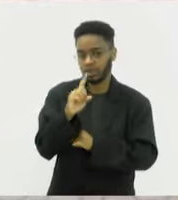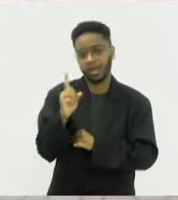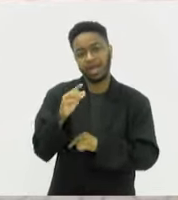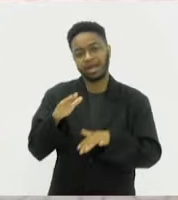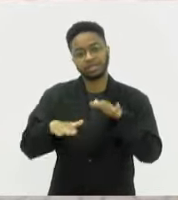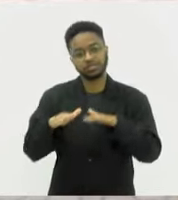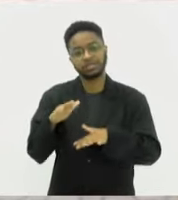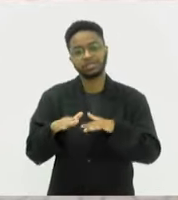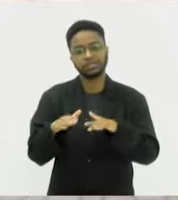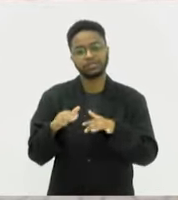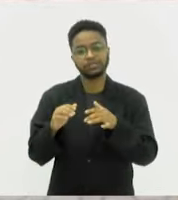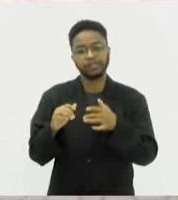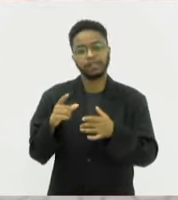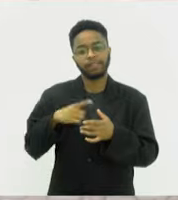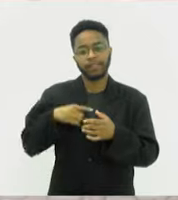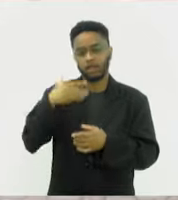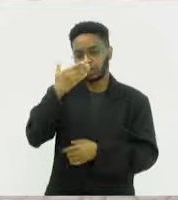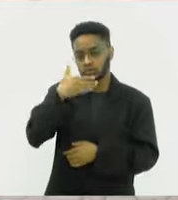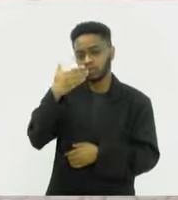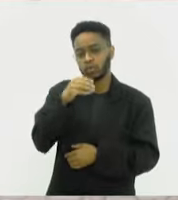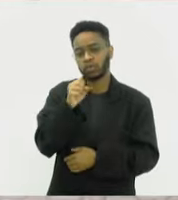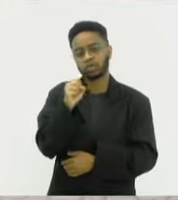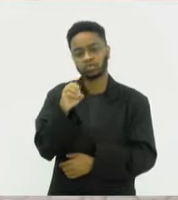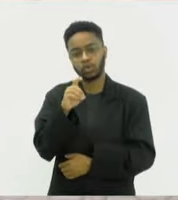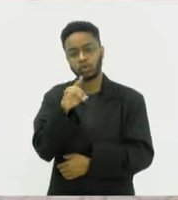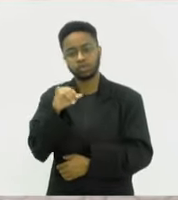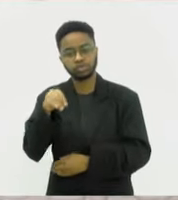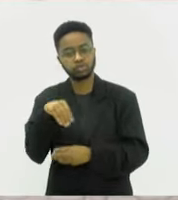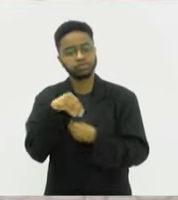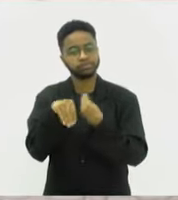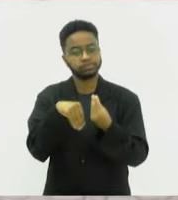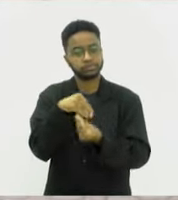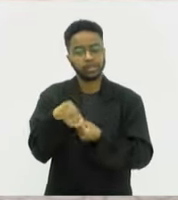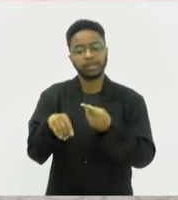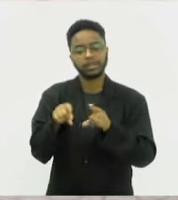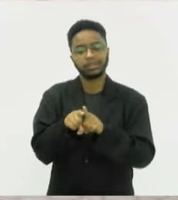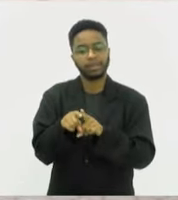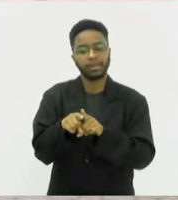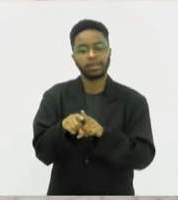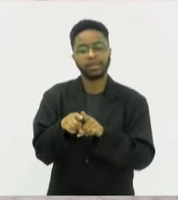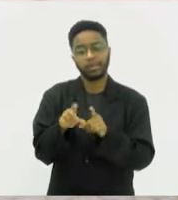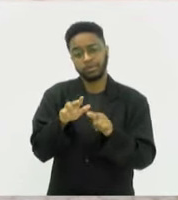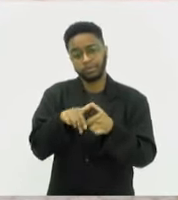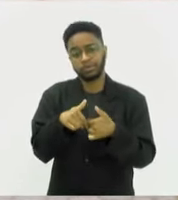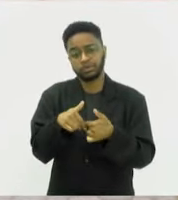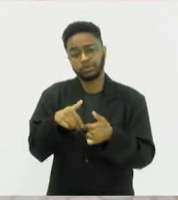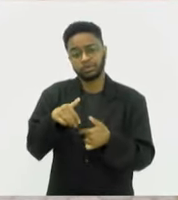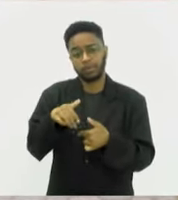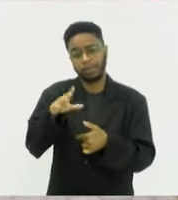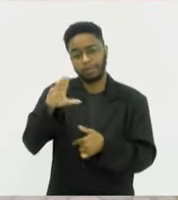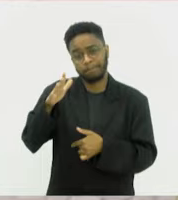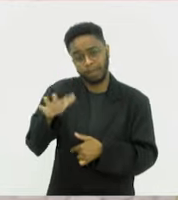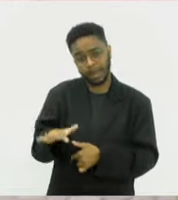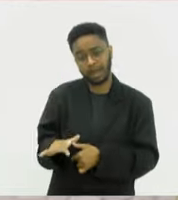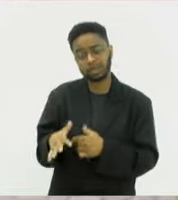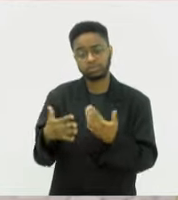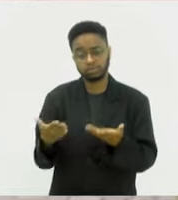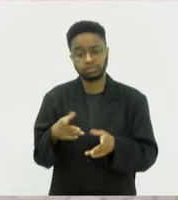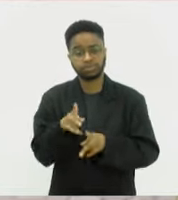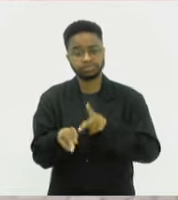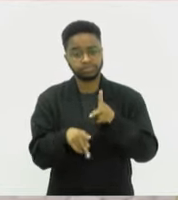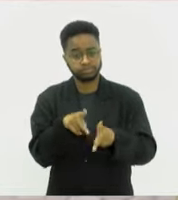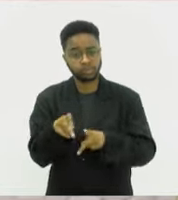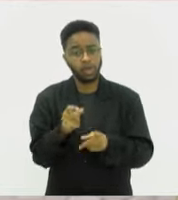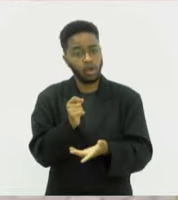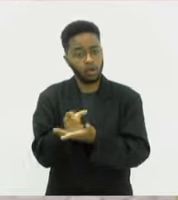ultraprocessados, industrializados, ricos em açúcar, sódio, e devido ao baixo valor financeiro desse alimento, acaba que essa população mais vulnerável tem